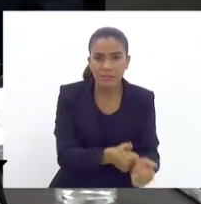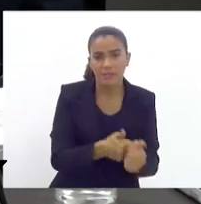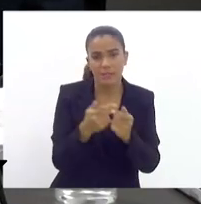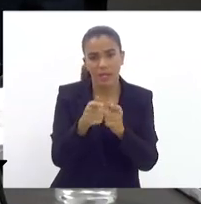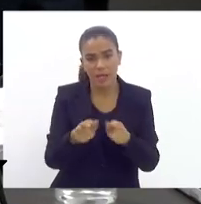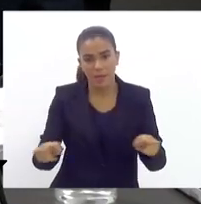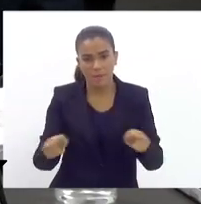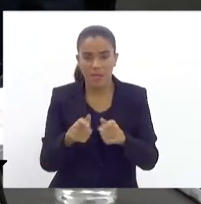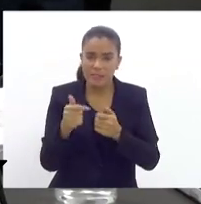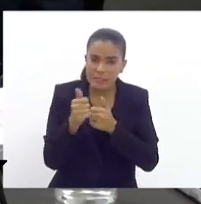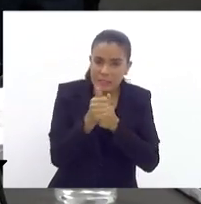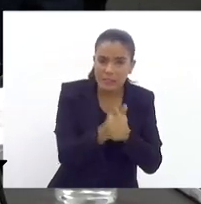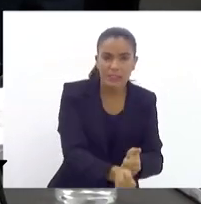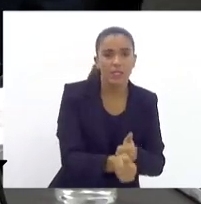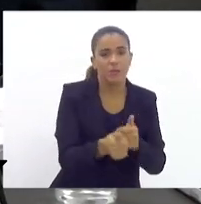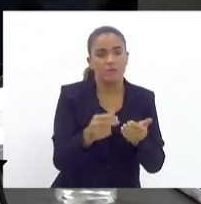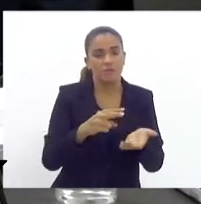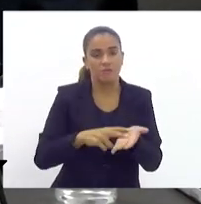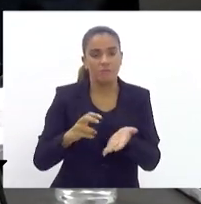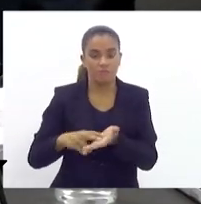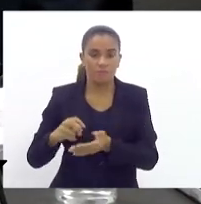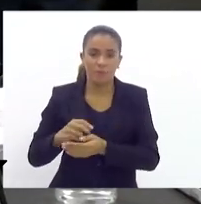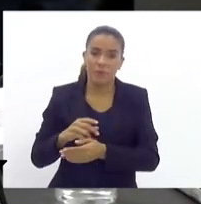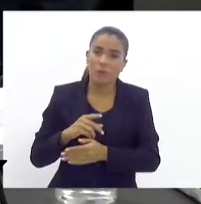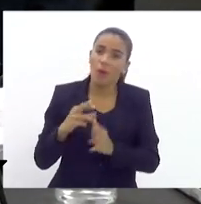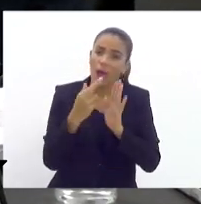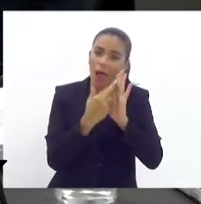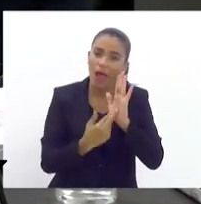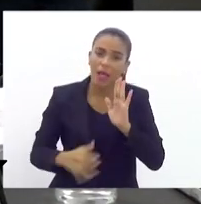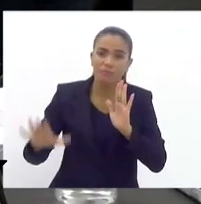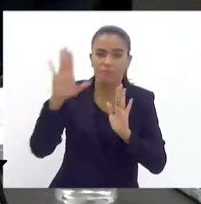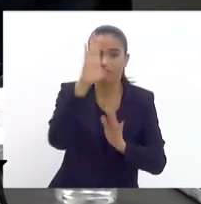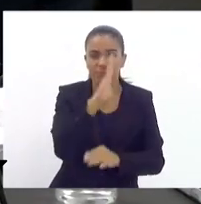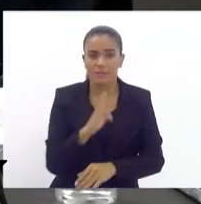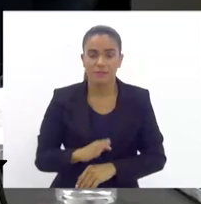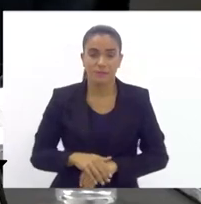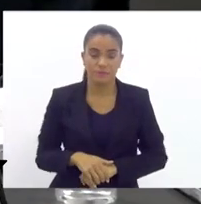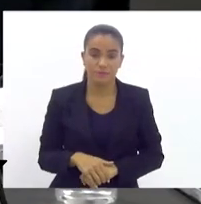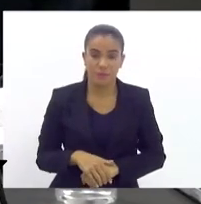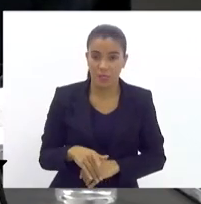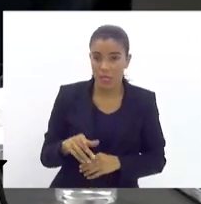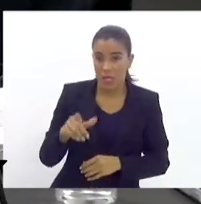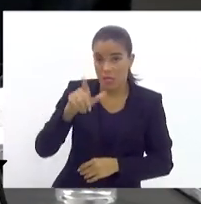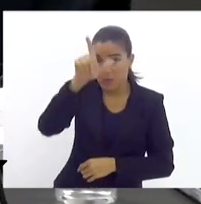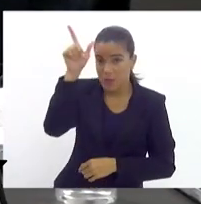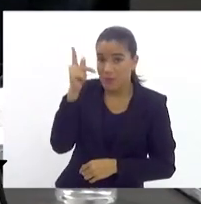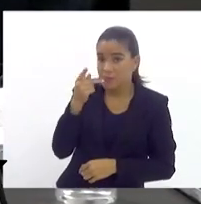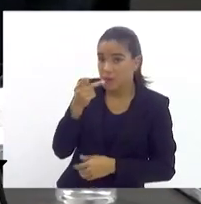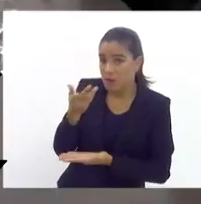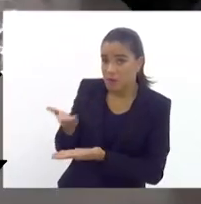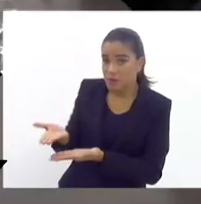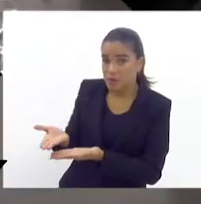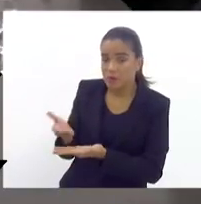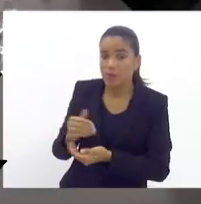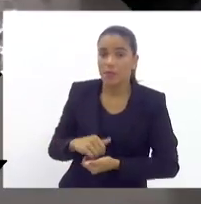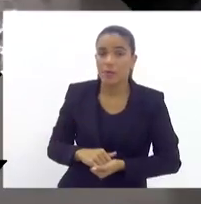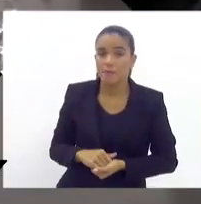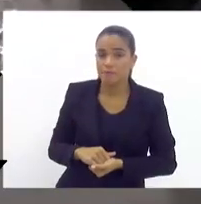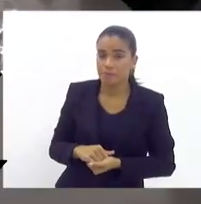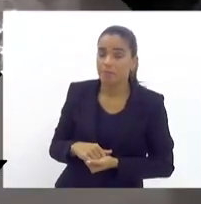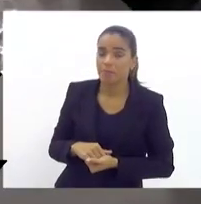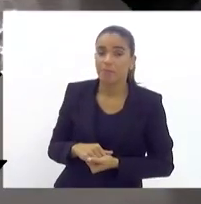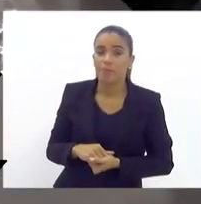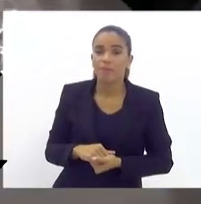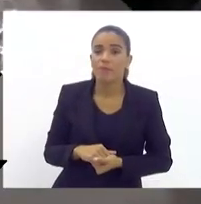que está imposta para todo o Brasil. O senhor me dá uma parte? Pois não. Deputado Luiz Paulo, não, depois deputada Verônica,